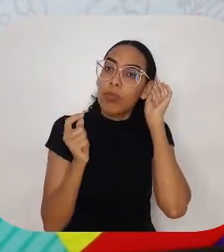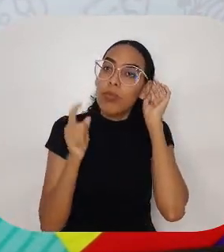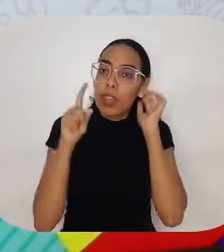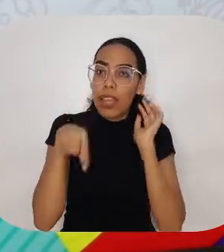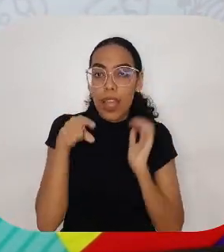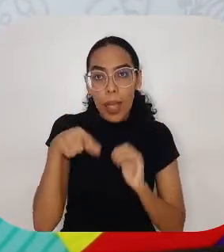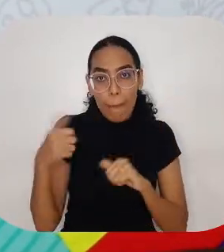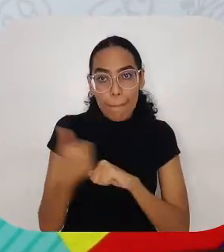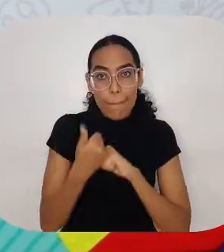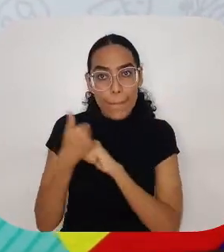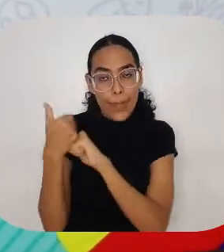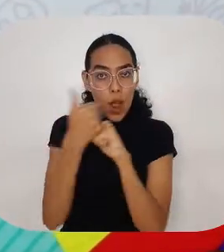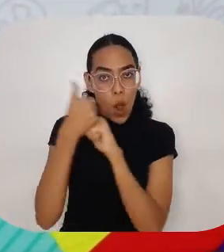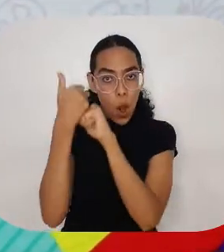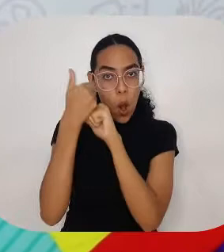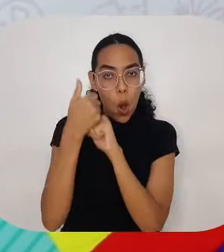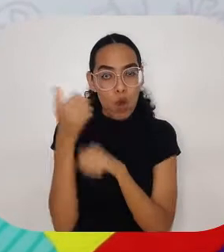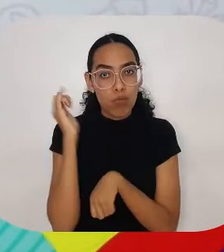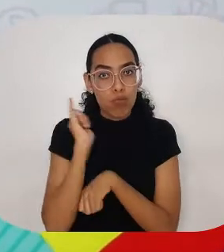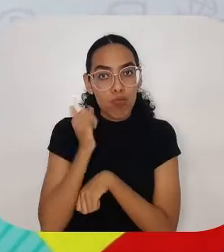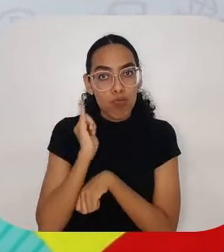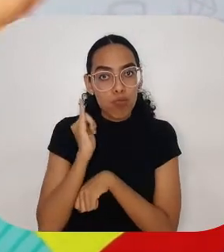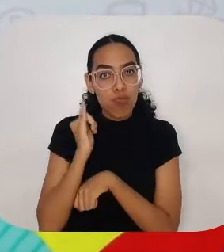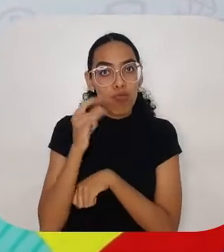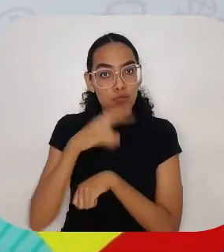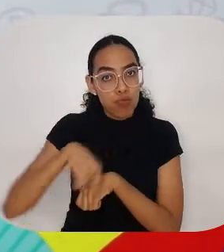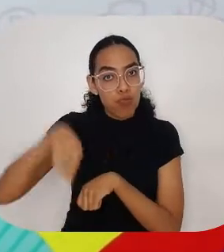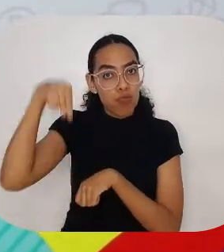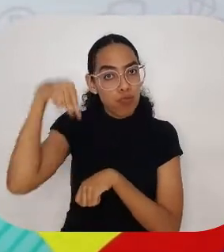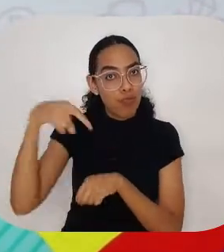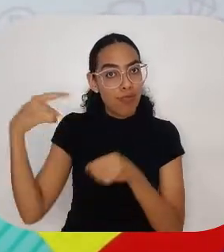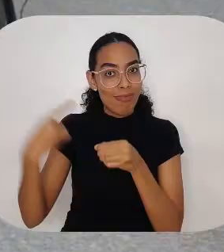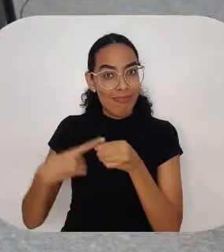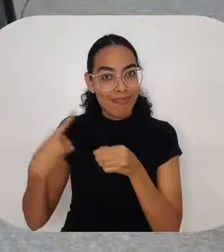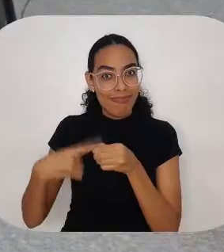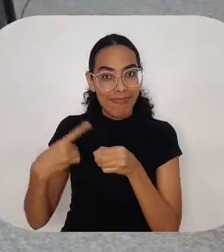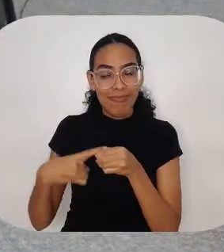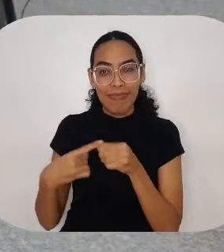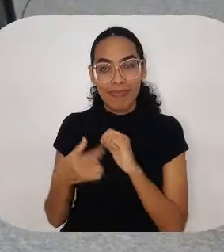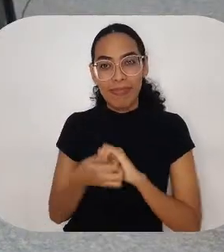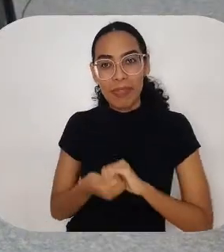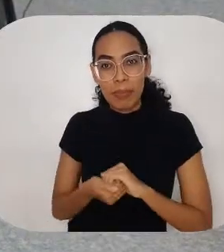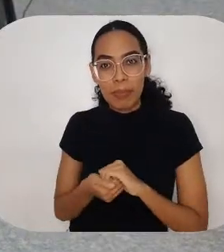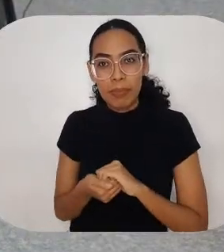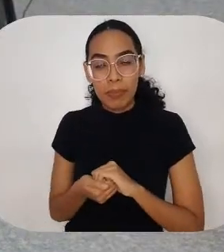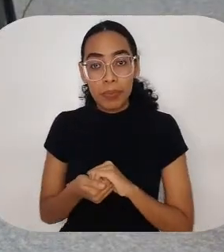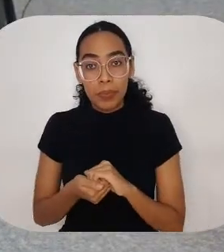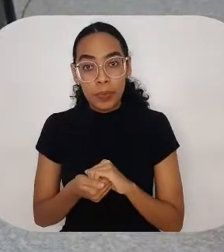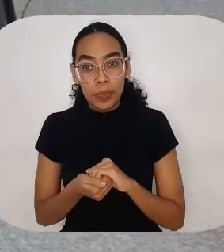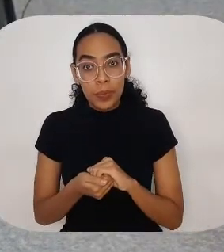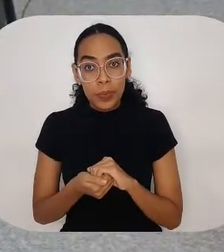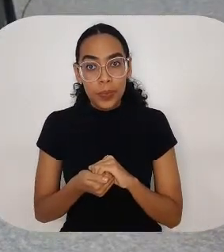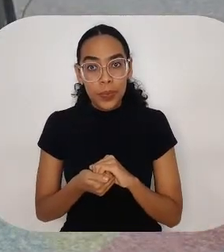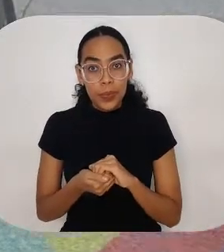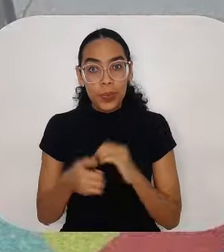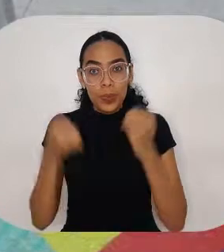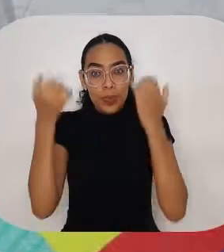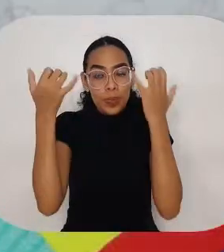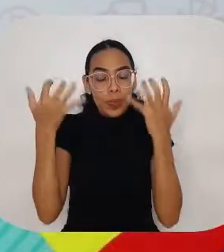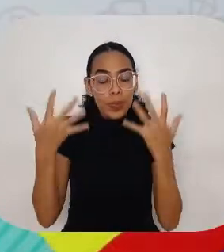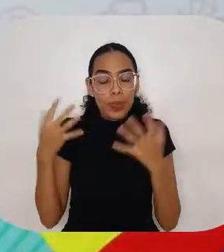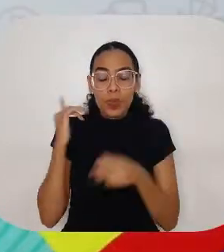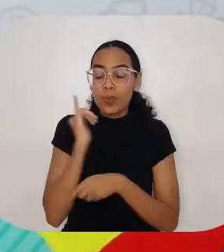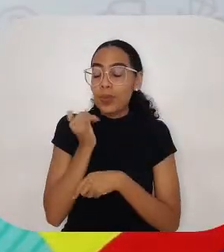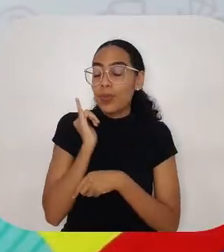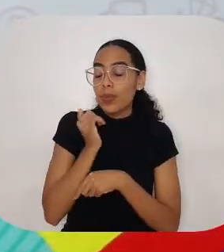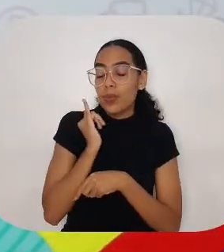a melhor contadora de histórias do sertão. Bom saber. E ela adorava contar